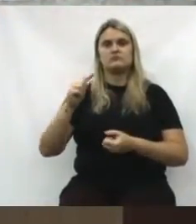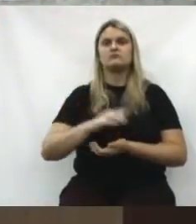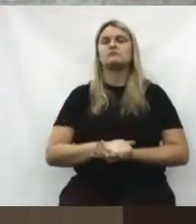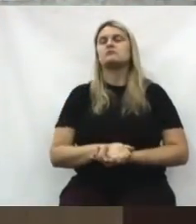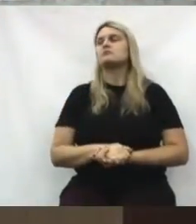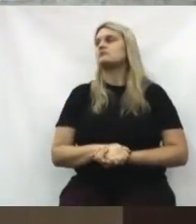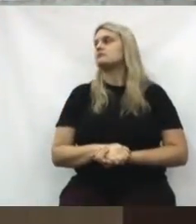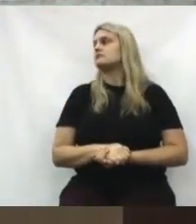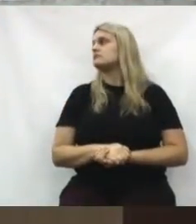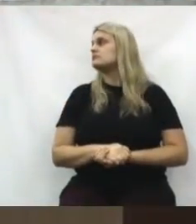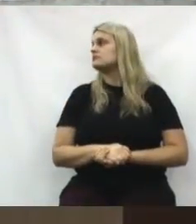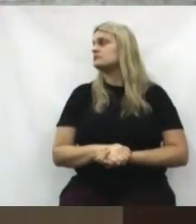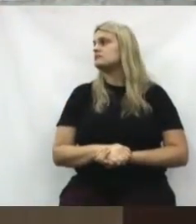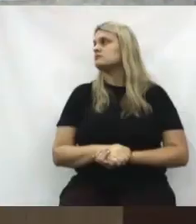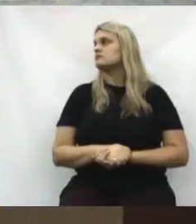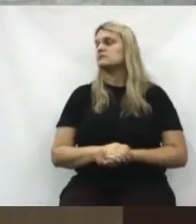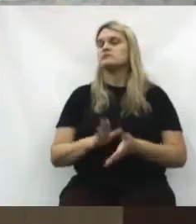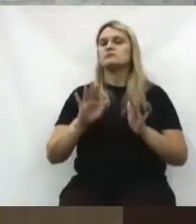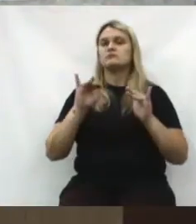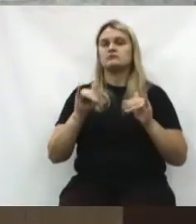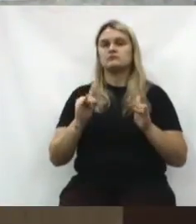7/2017.